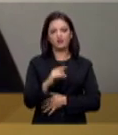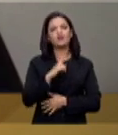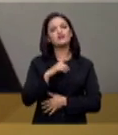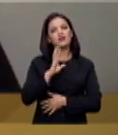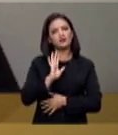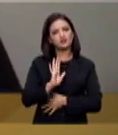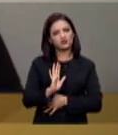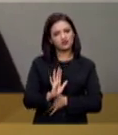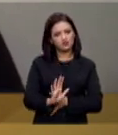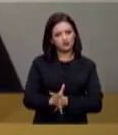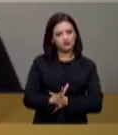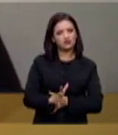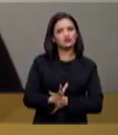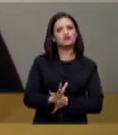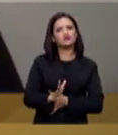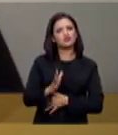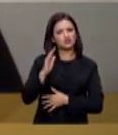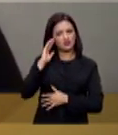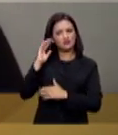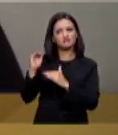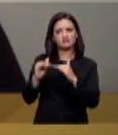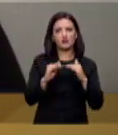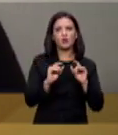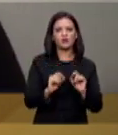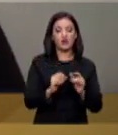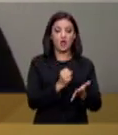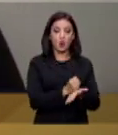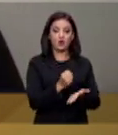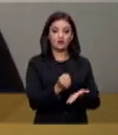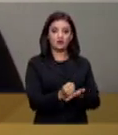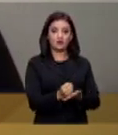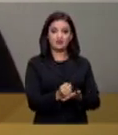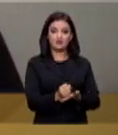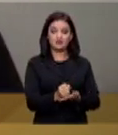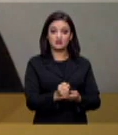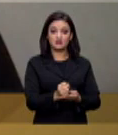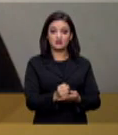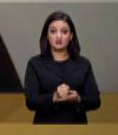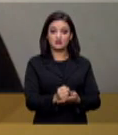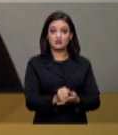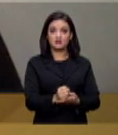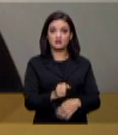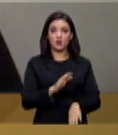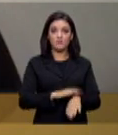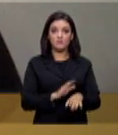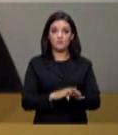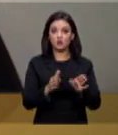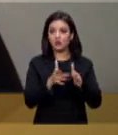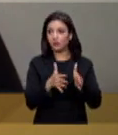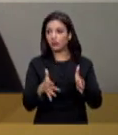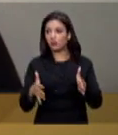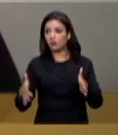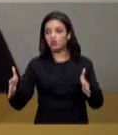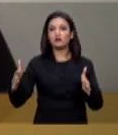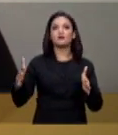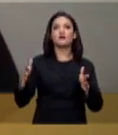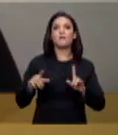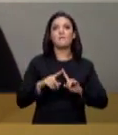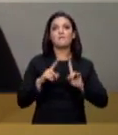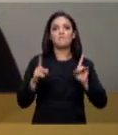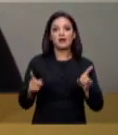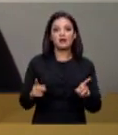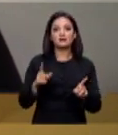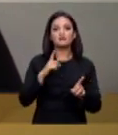no sentido de entender que a contratação por tempo indeterminado para atender a